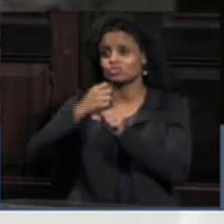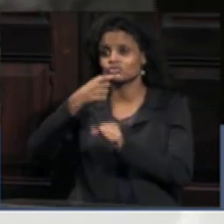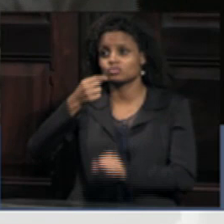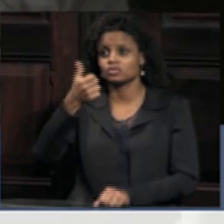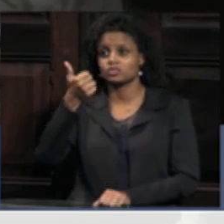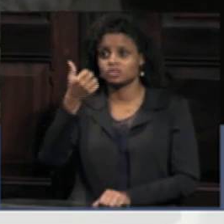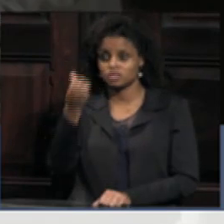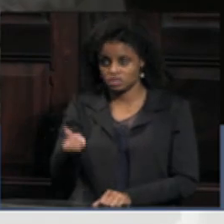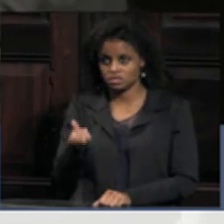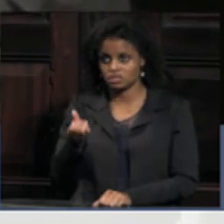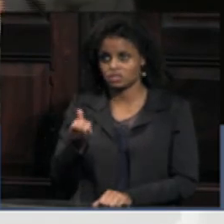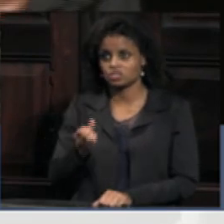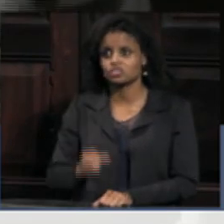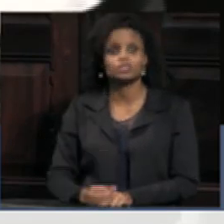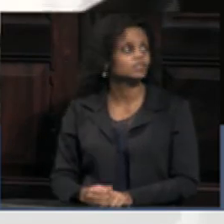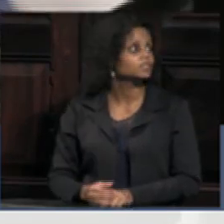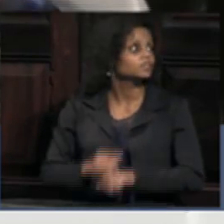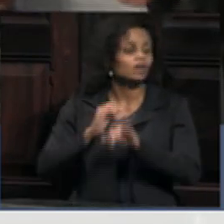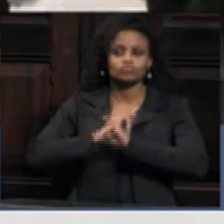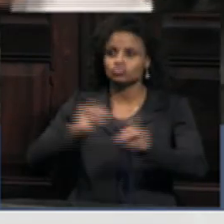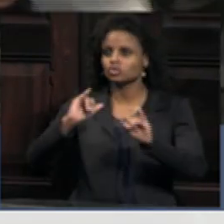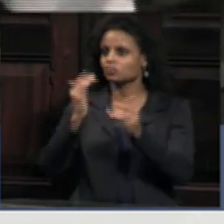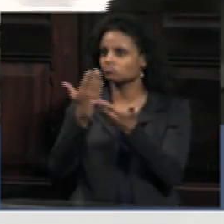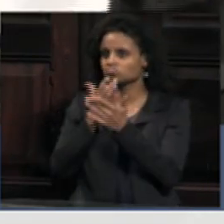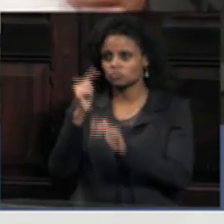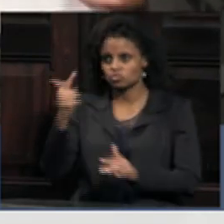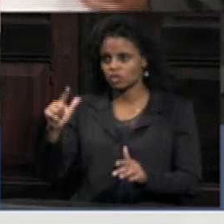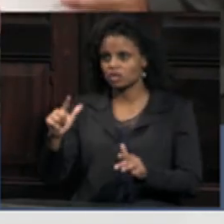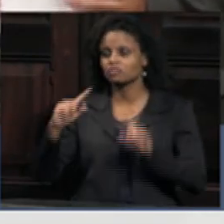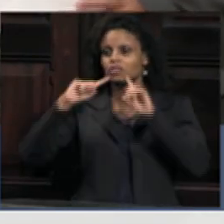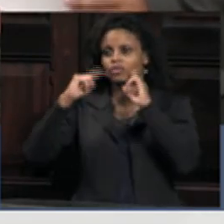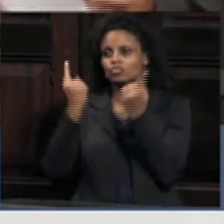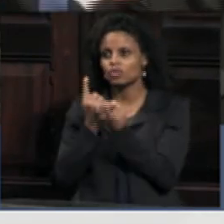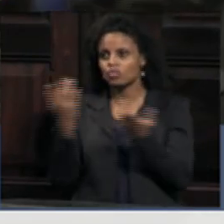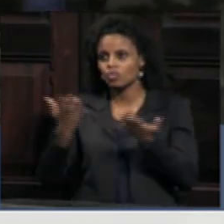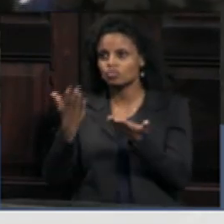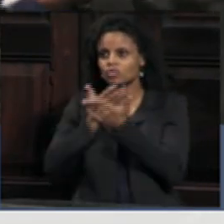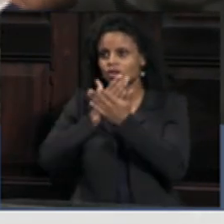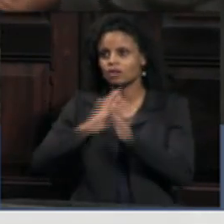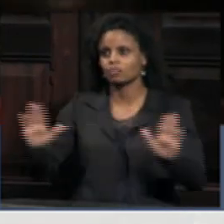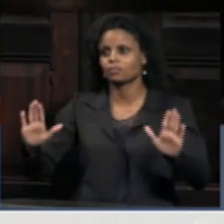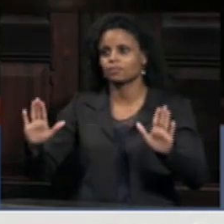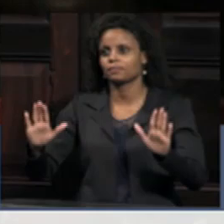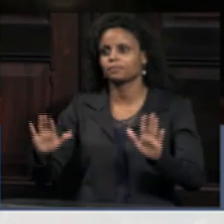Nada havendo mais a tratar, está encerrada a presente sessão.